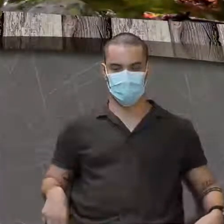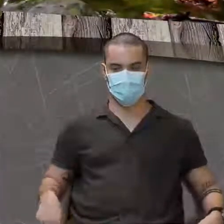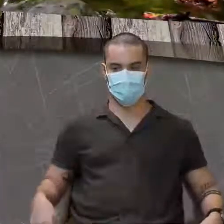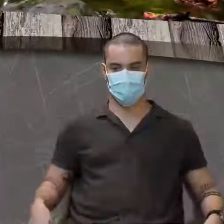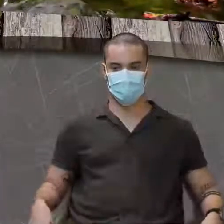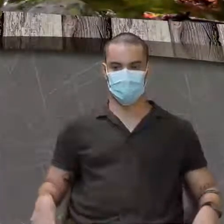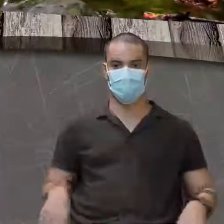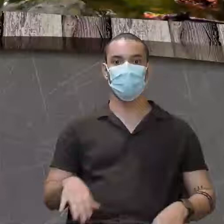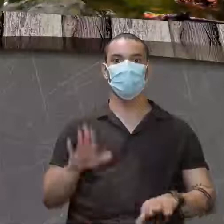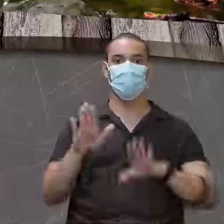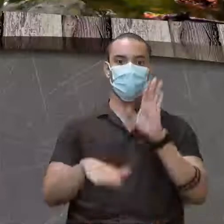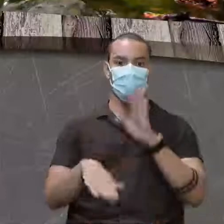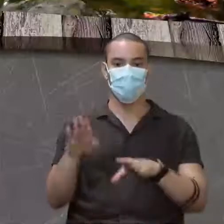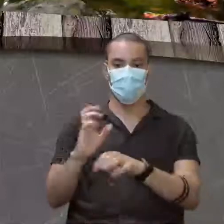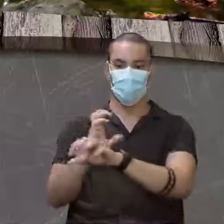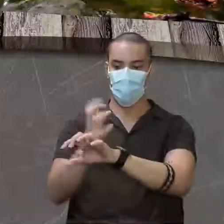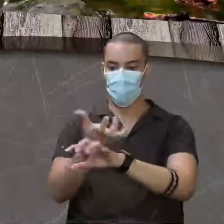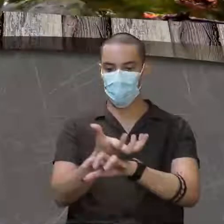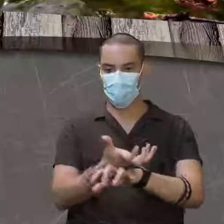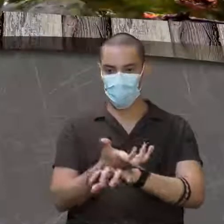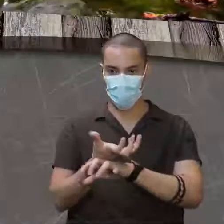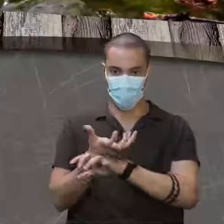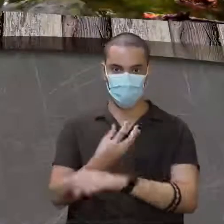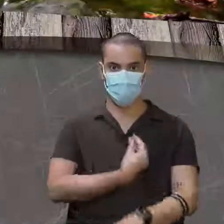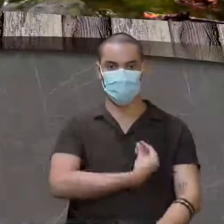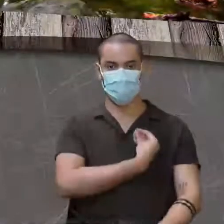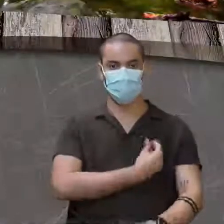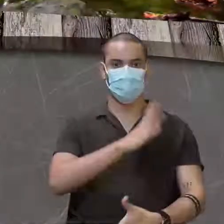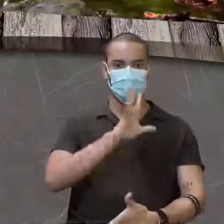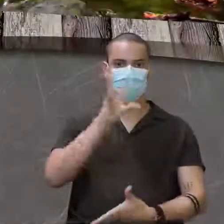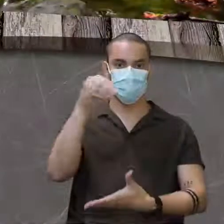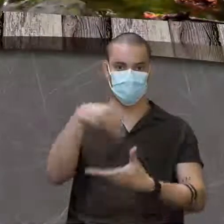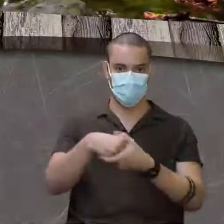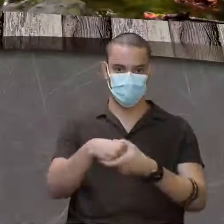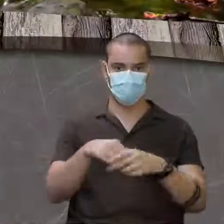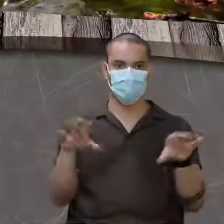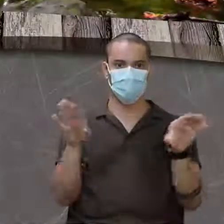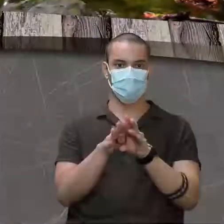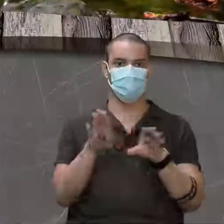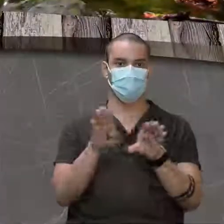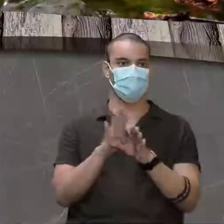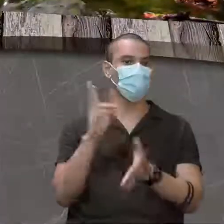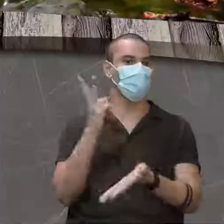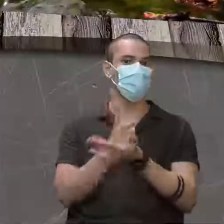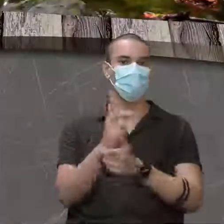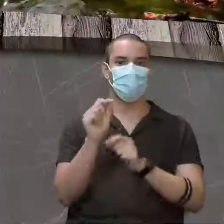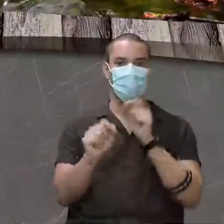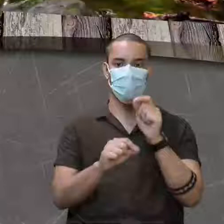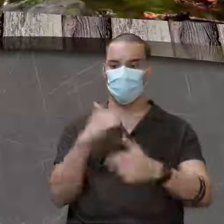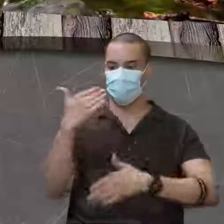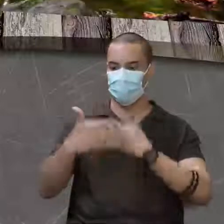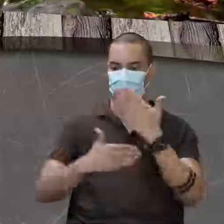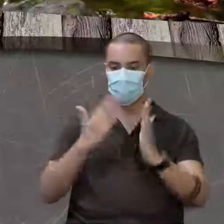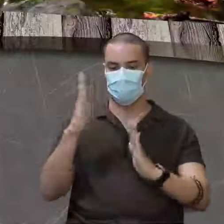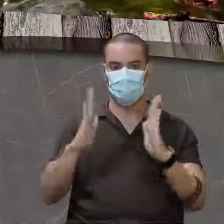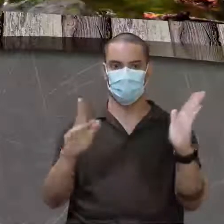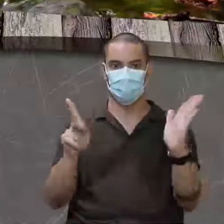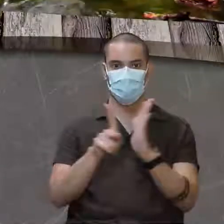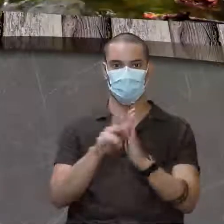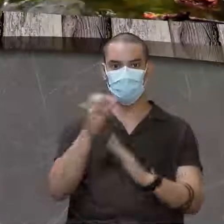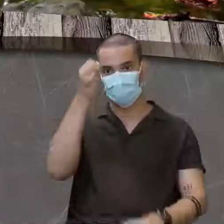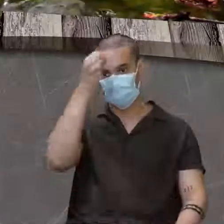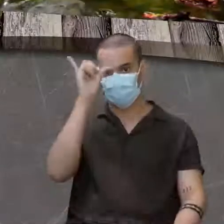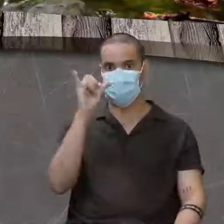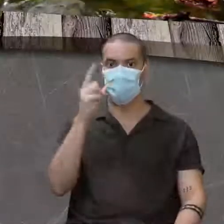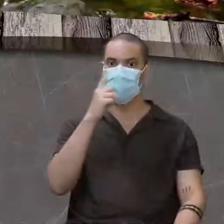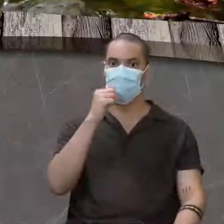Biomassa orgânica, biomassa seca. Tá? Presente no organismo vivo, presente aí sem processos de retenção de líquido,